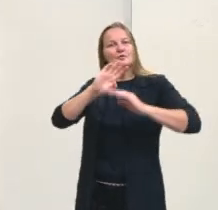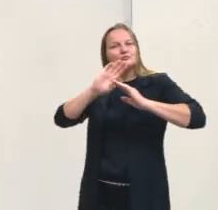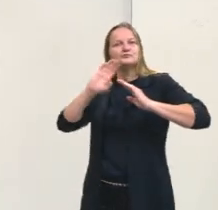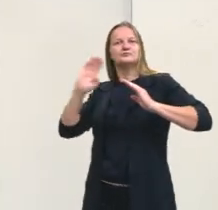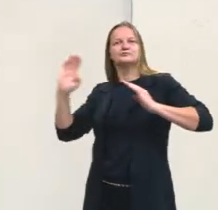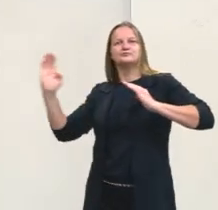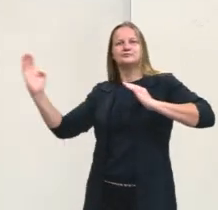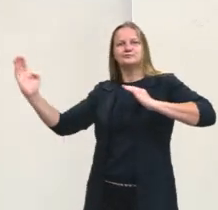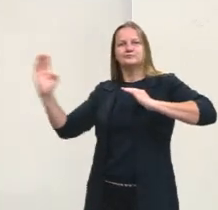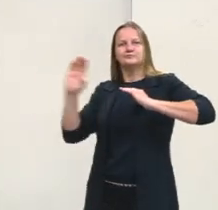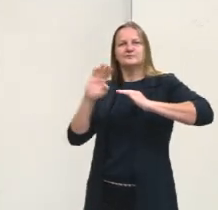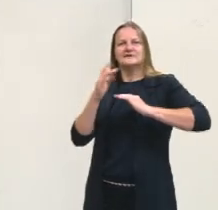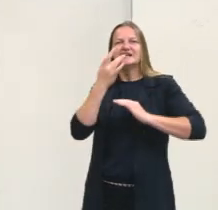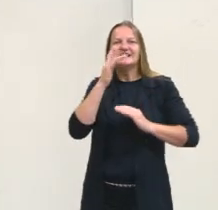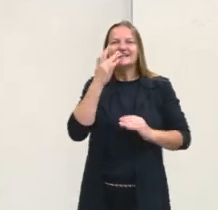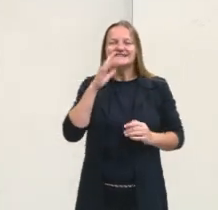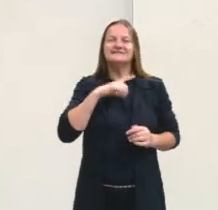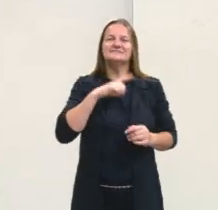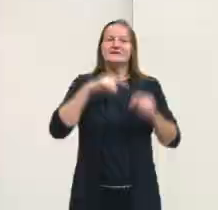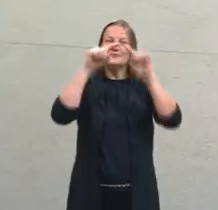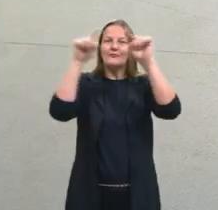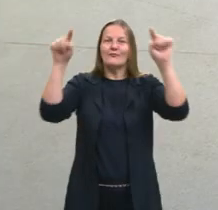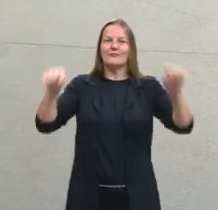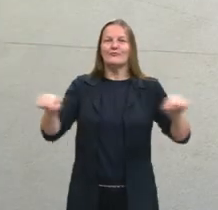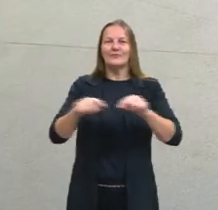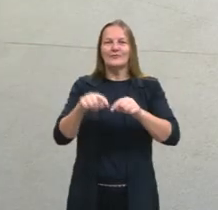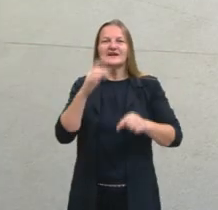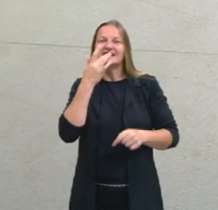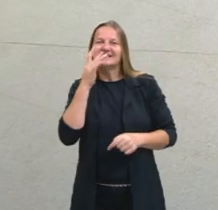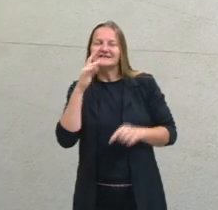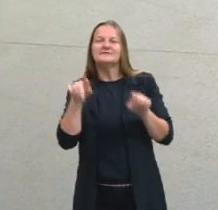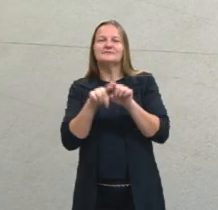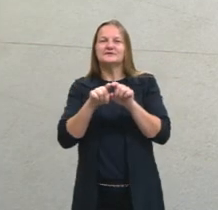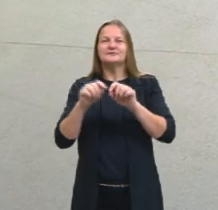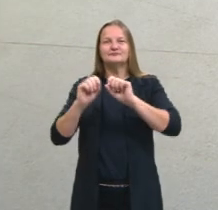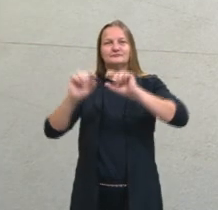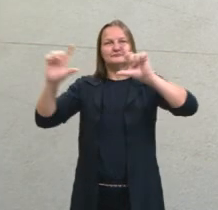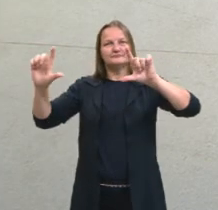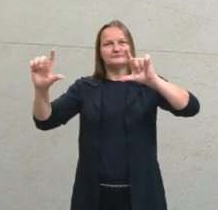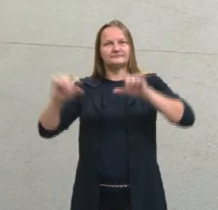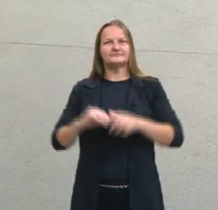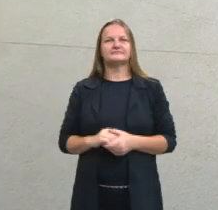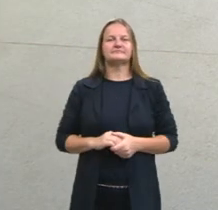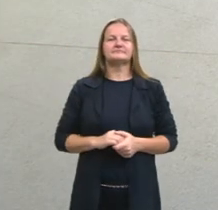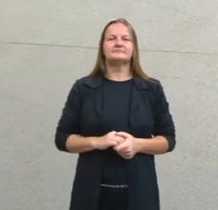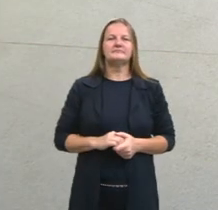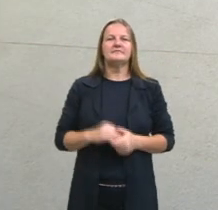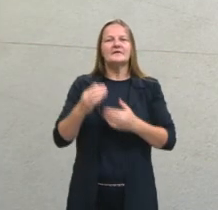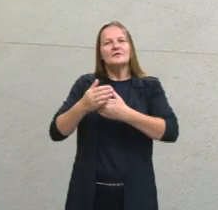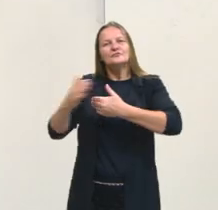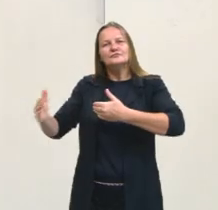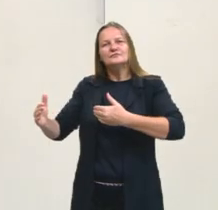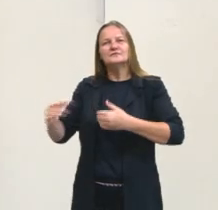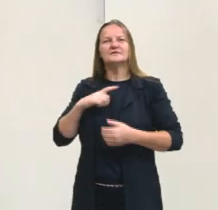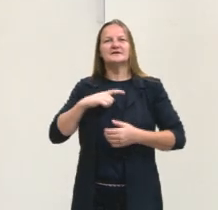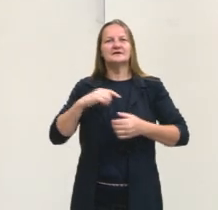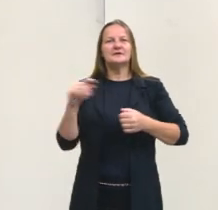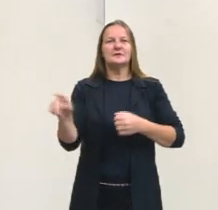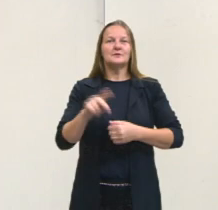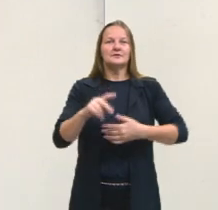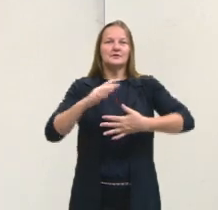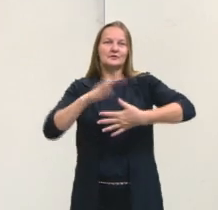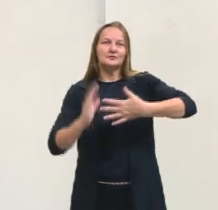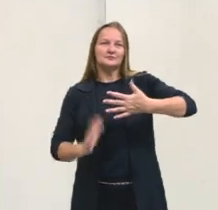longo Branco contendo no quadro branco e um monitor aqui também no cantinho da tela nós temos as